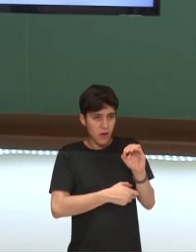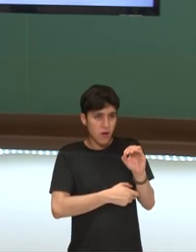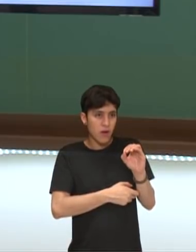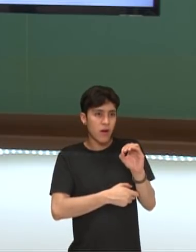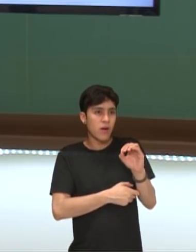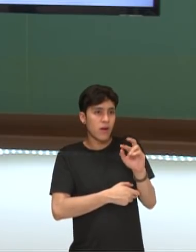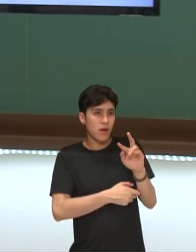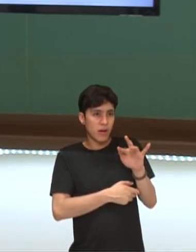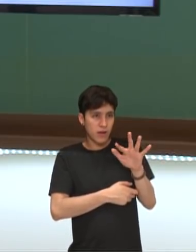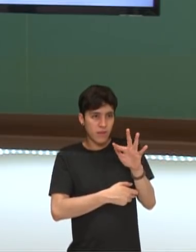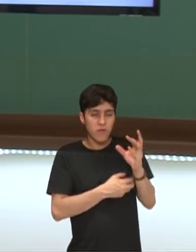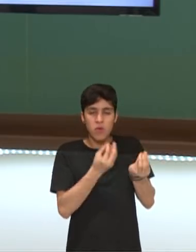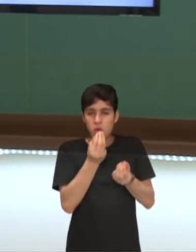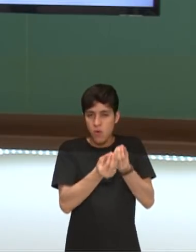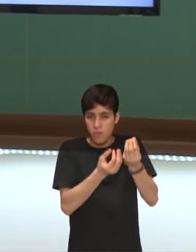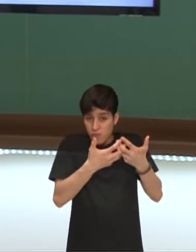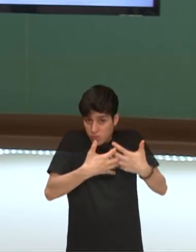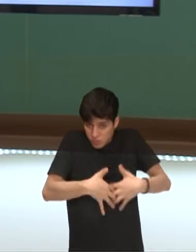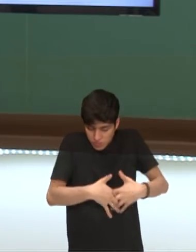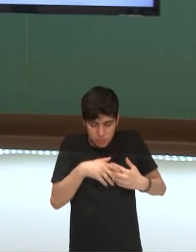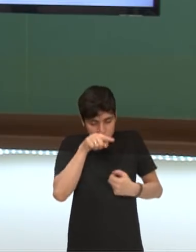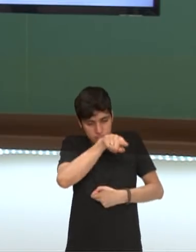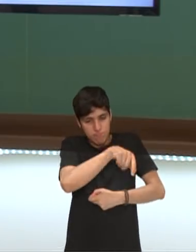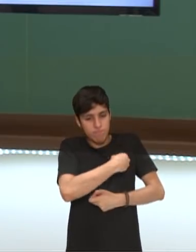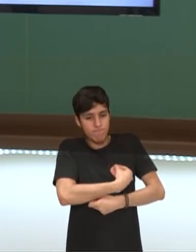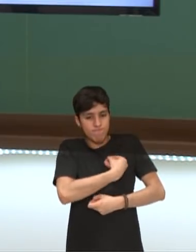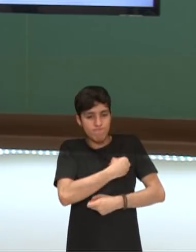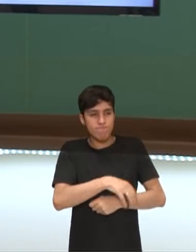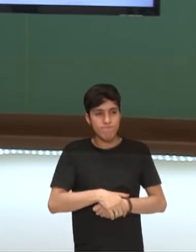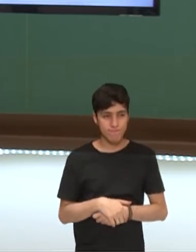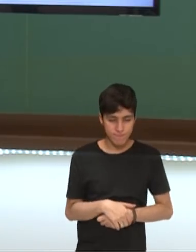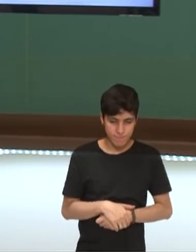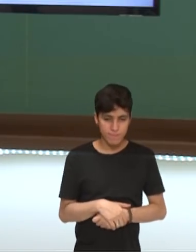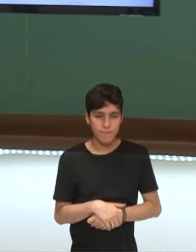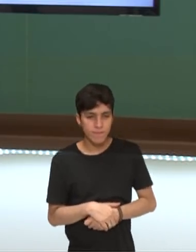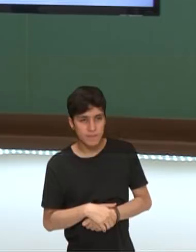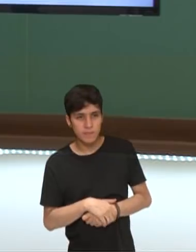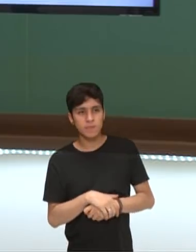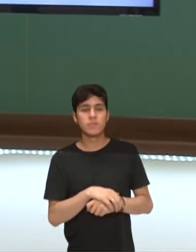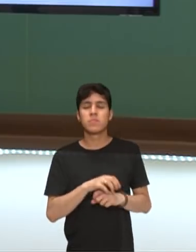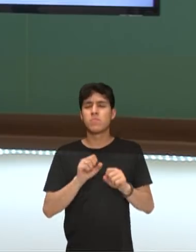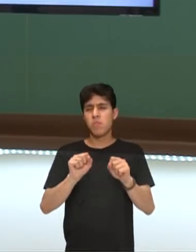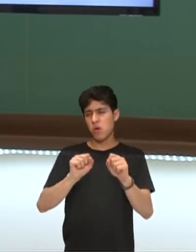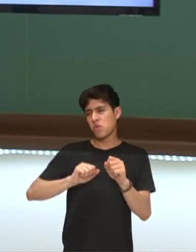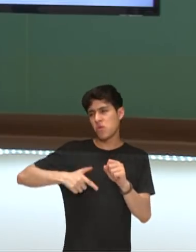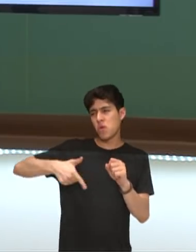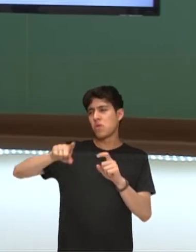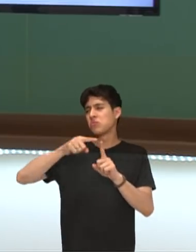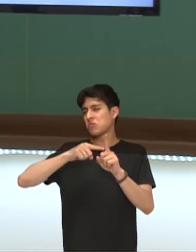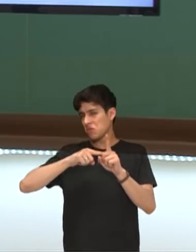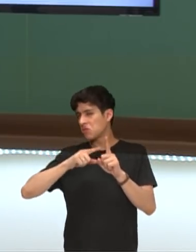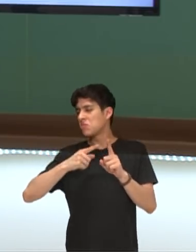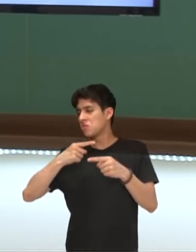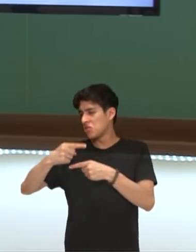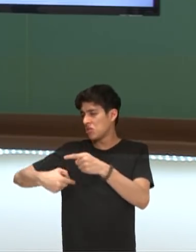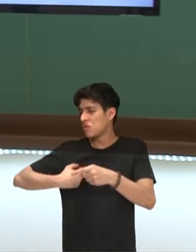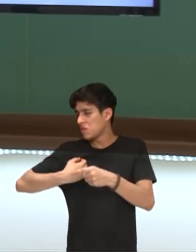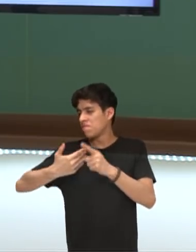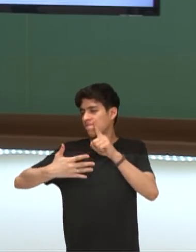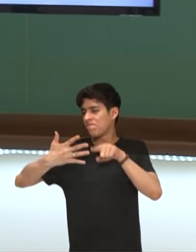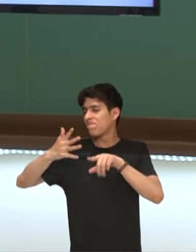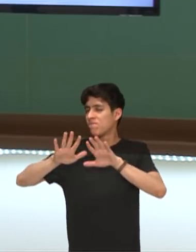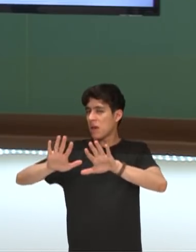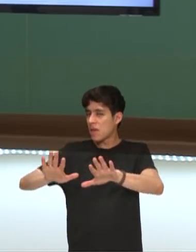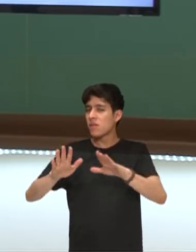vida dos vírus. A gente até menciona ciclo de vida por não ter outra alternativa. Pode ser ciclo de produção, ciclo de montagem,